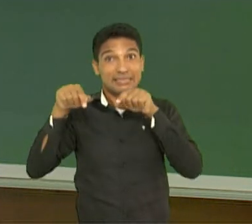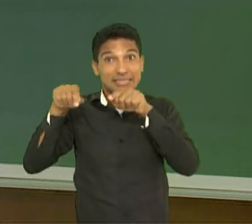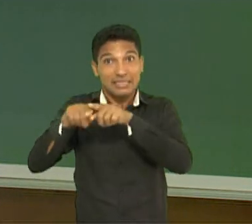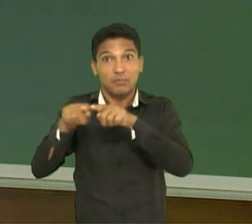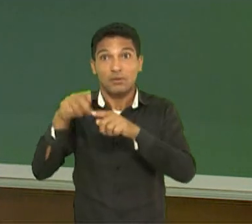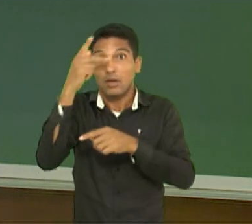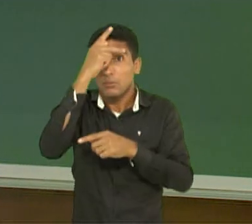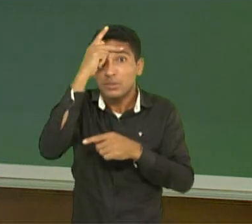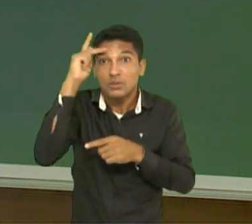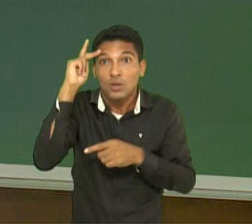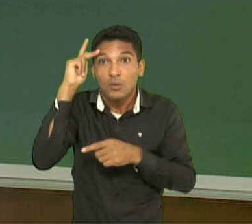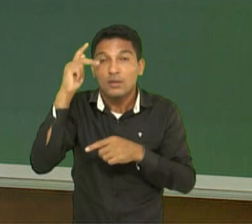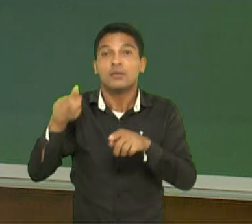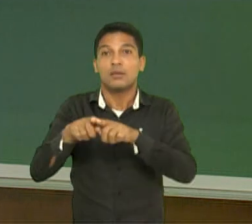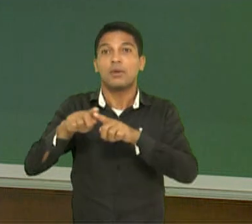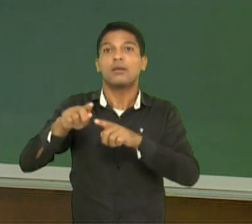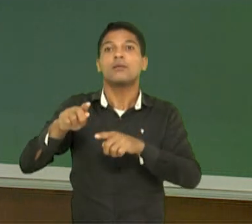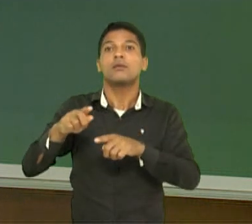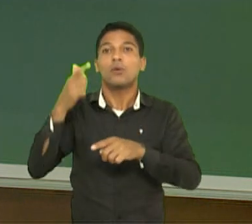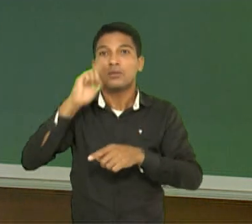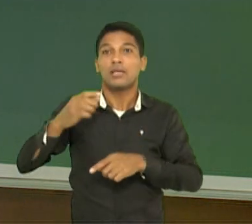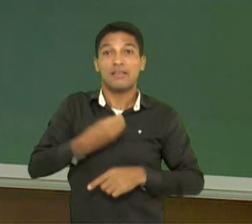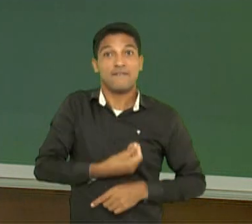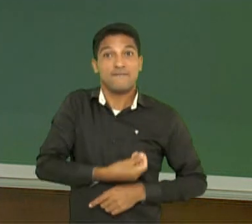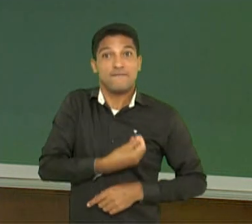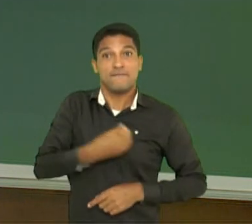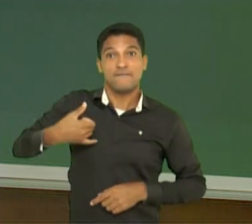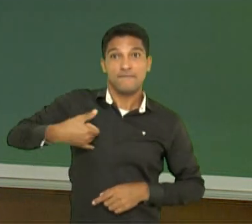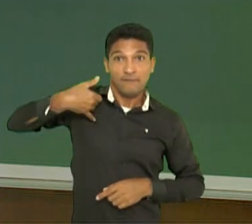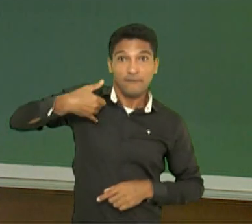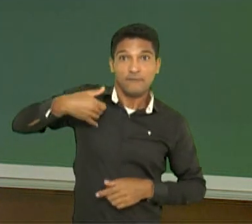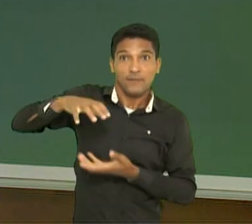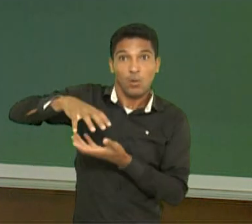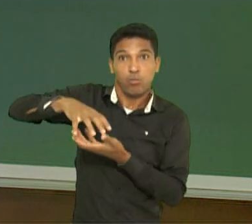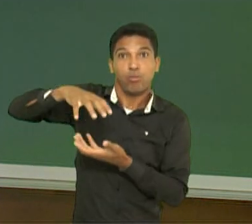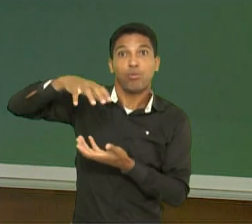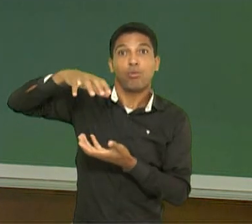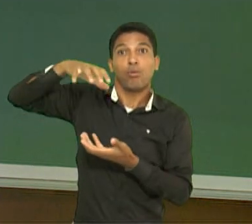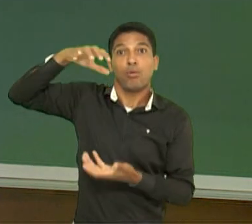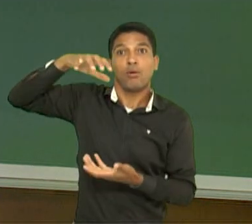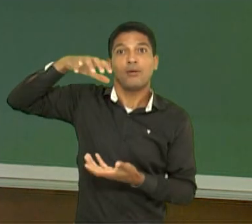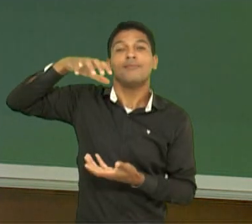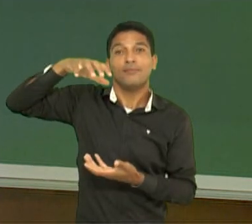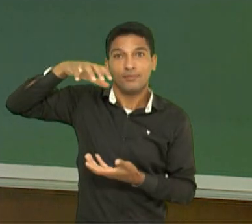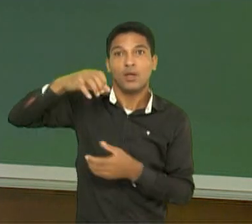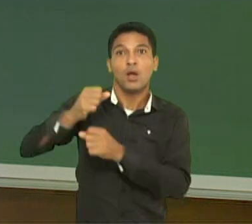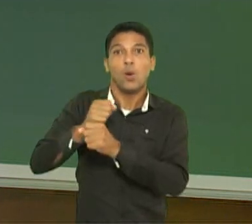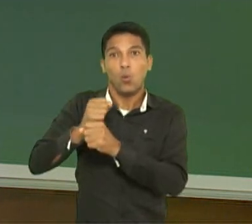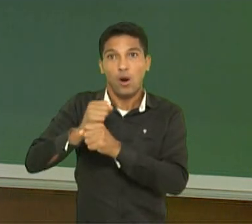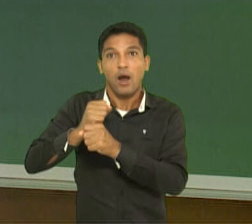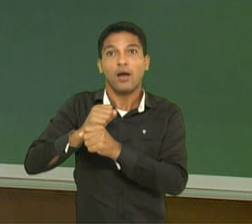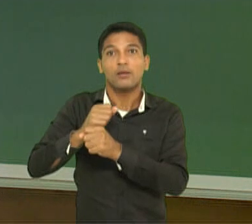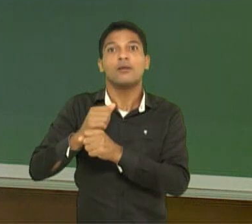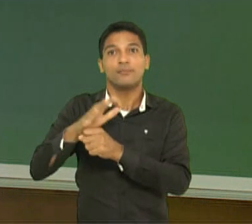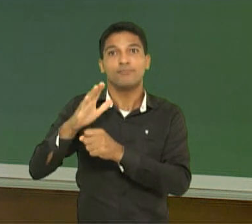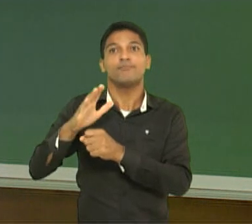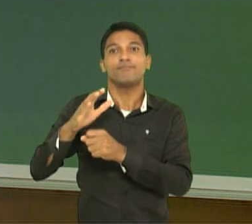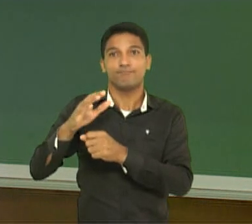As pessoas estão vivendo cada vez mais tempo. Então, está aumentando o tempo de vida da população. Isso é um dado